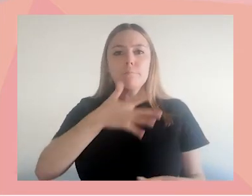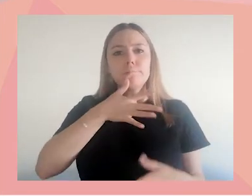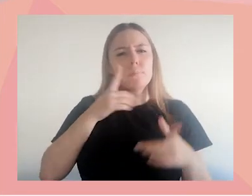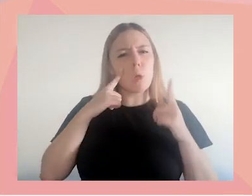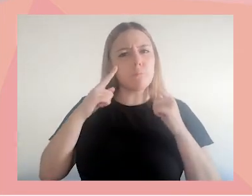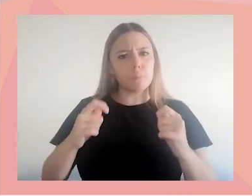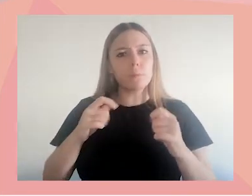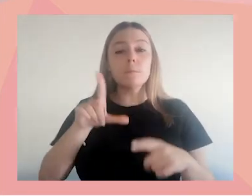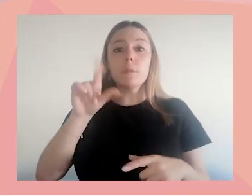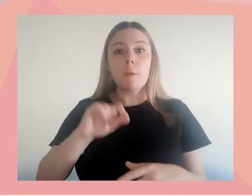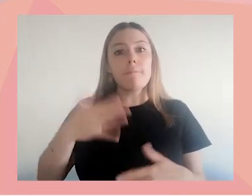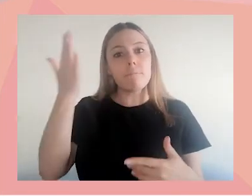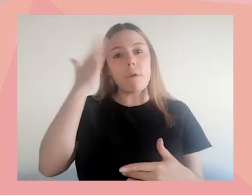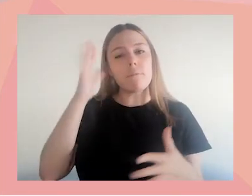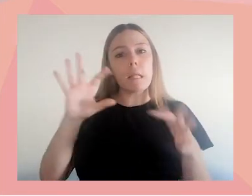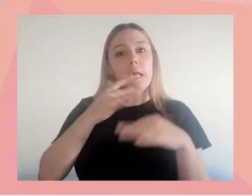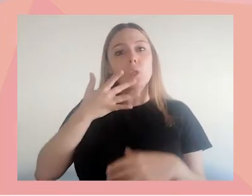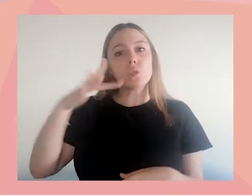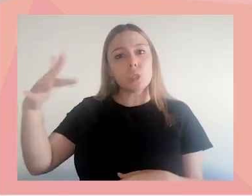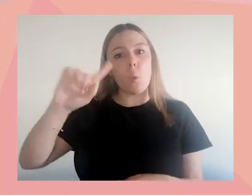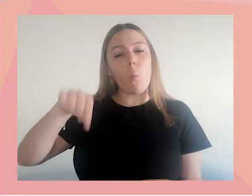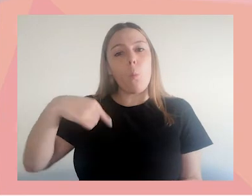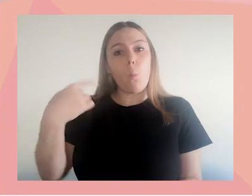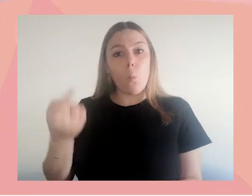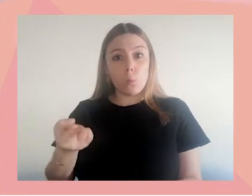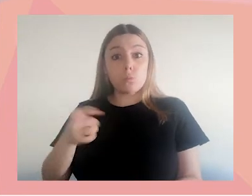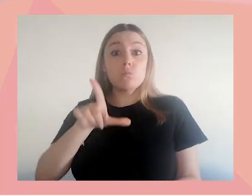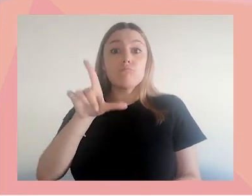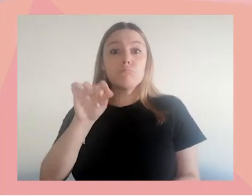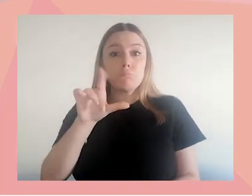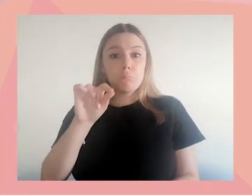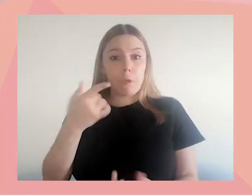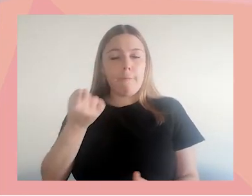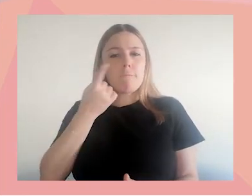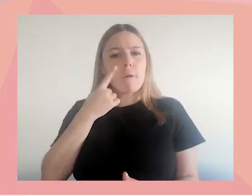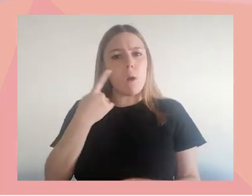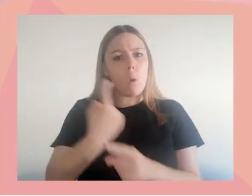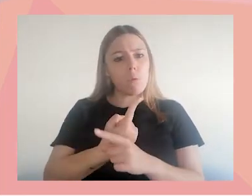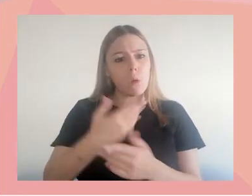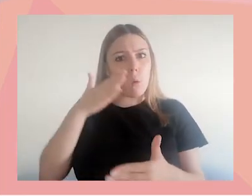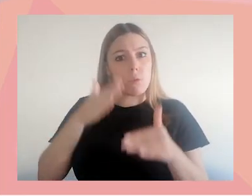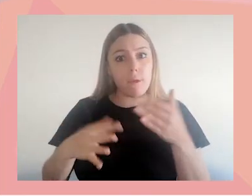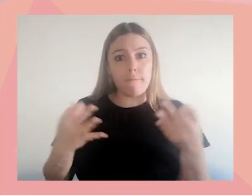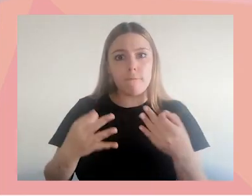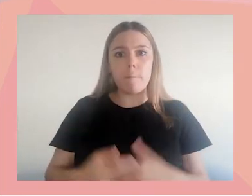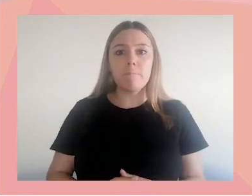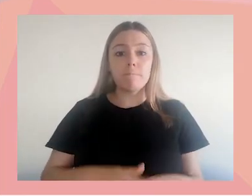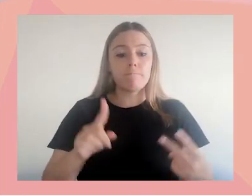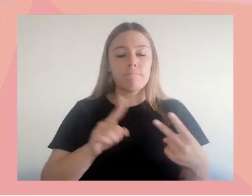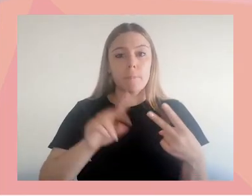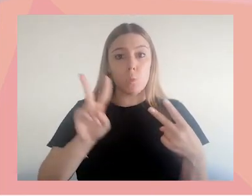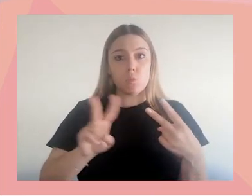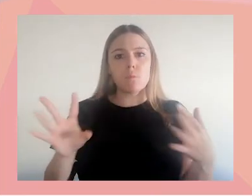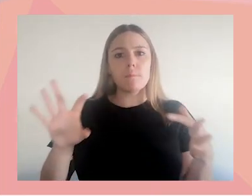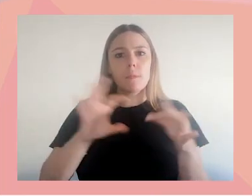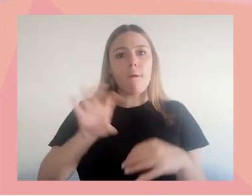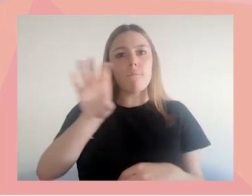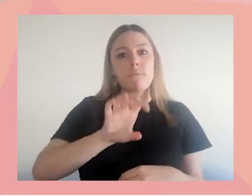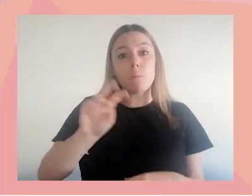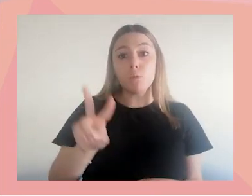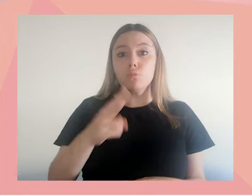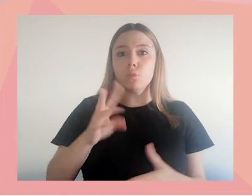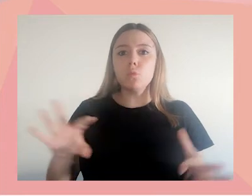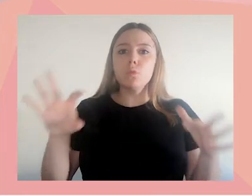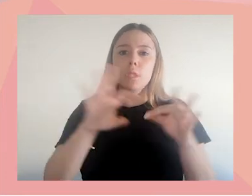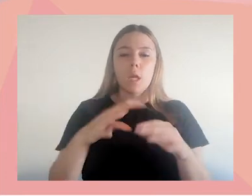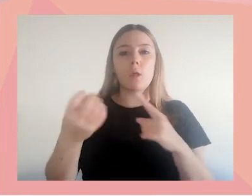ódio e a retórica da perigosidade do estrangeiro, do outro, bem como a verificação de factos. O segundo intellectual output são dois